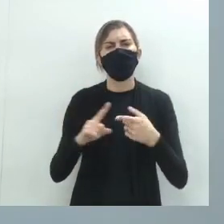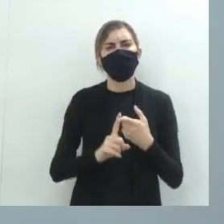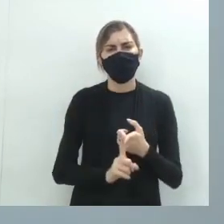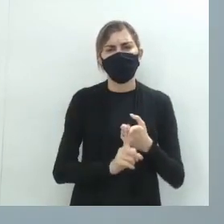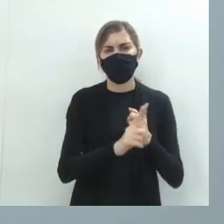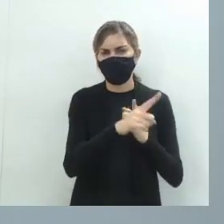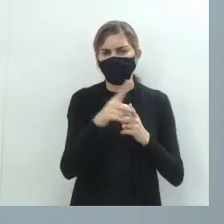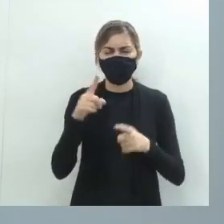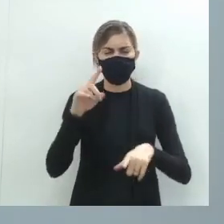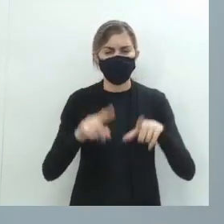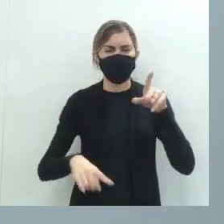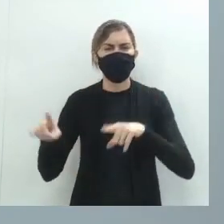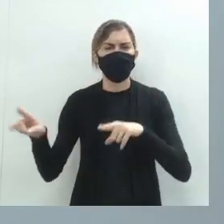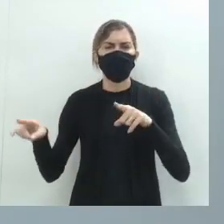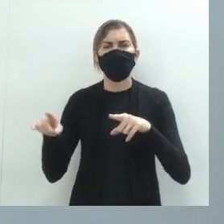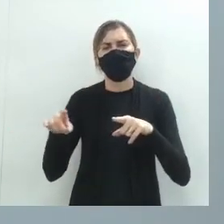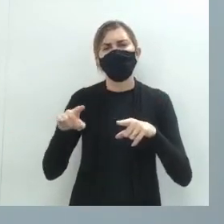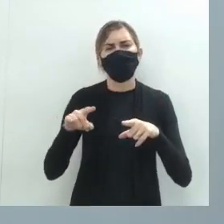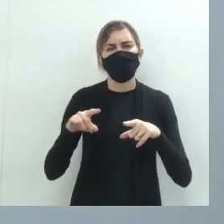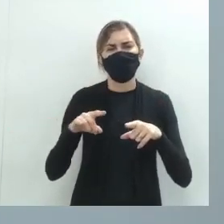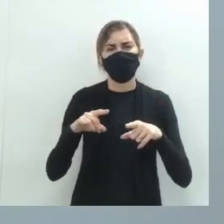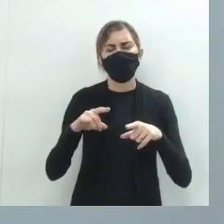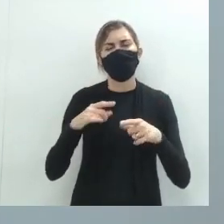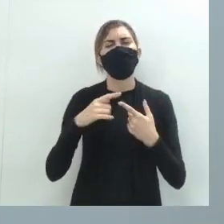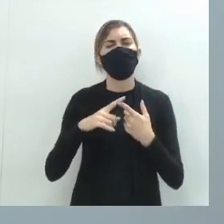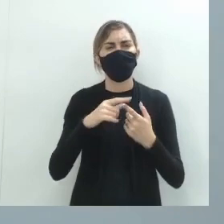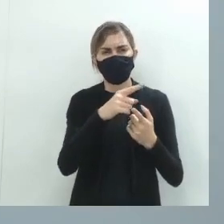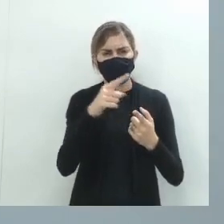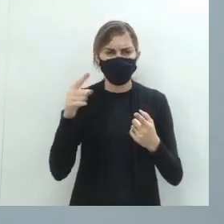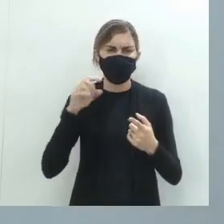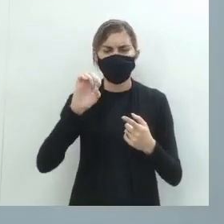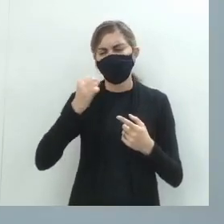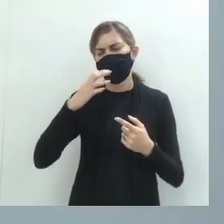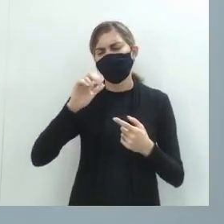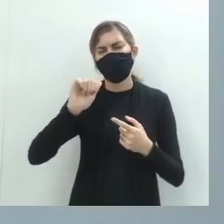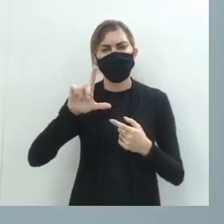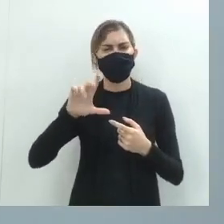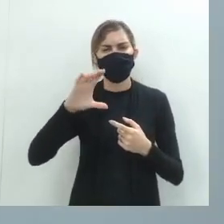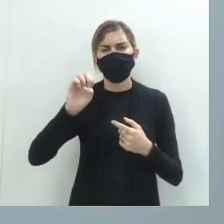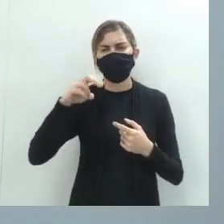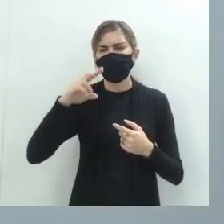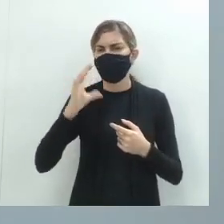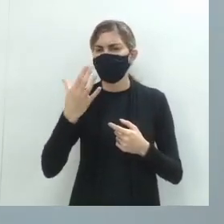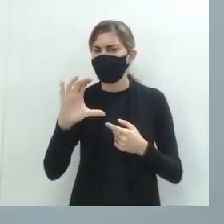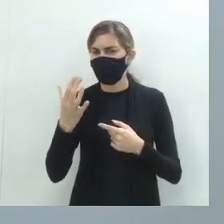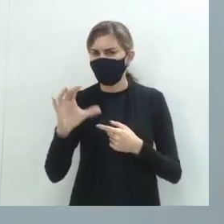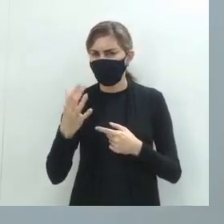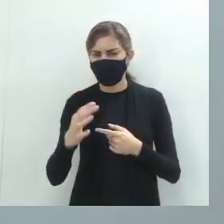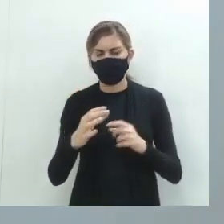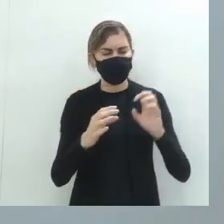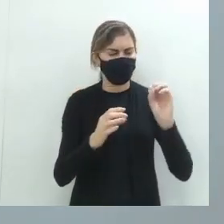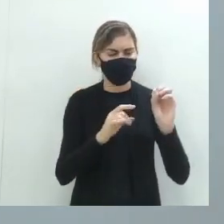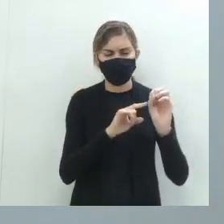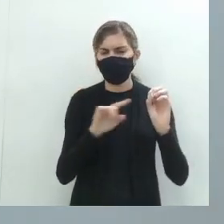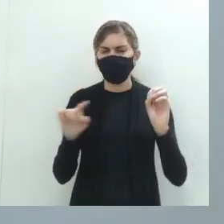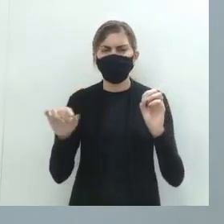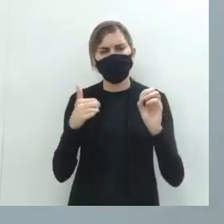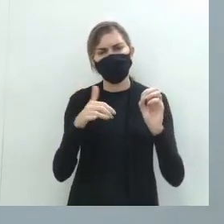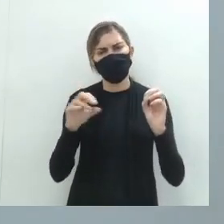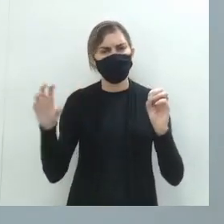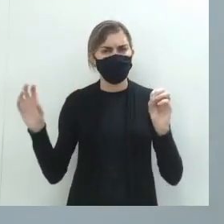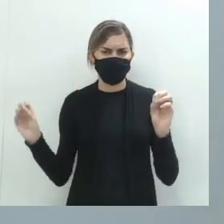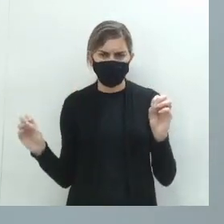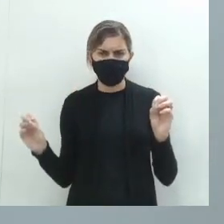centesimal, na escala centígrada, na escala Celsius, que ela vai de 0 até